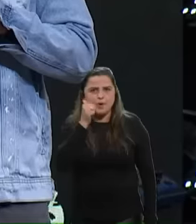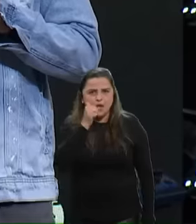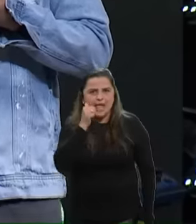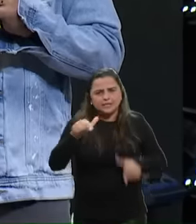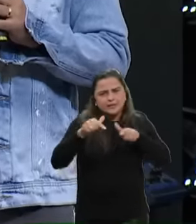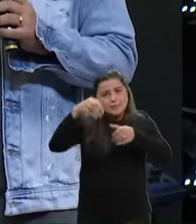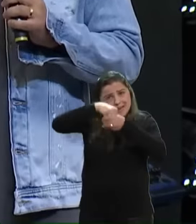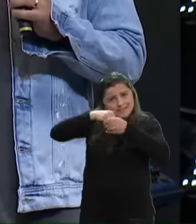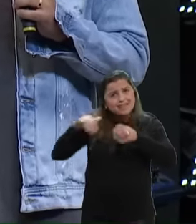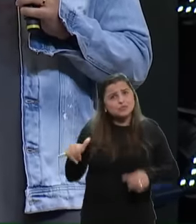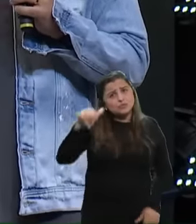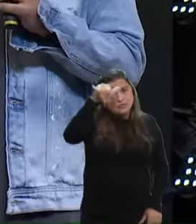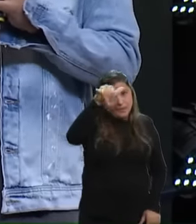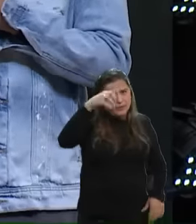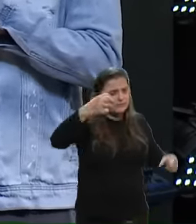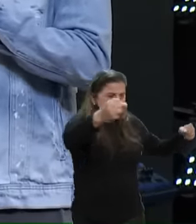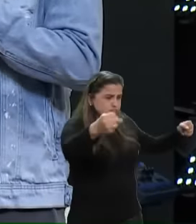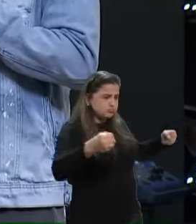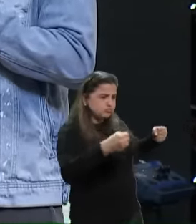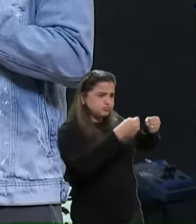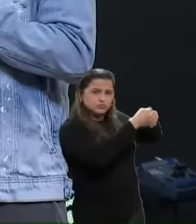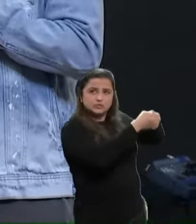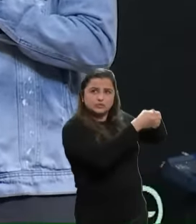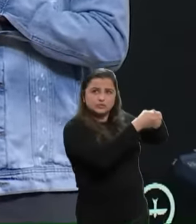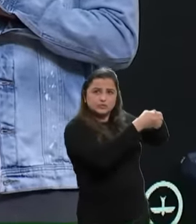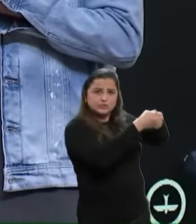Quando a aeromoça fecha a porta do avião